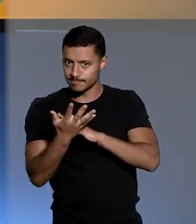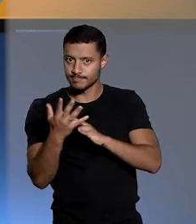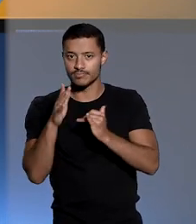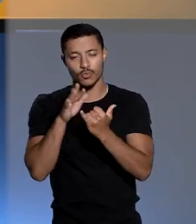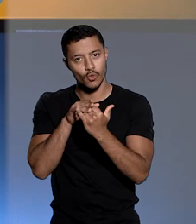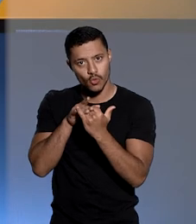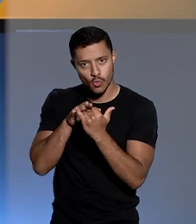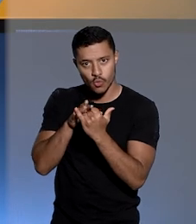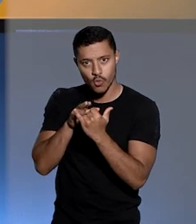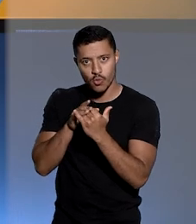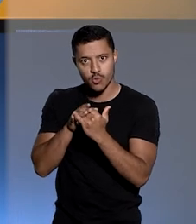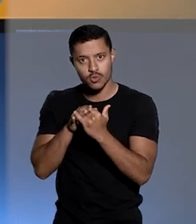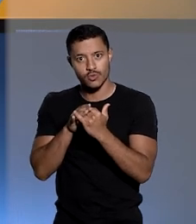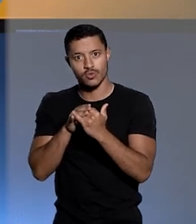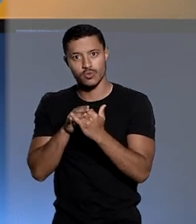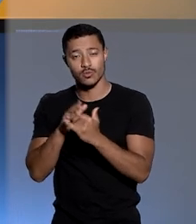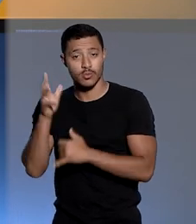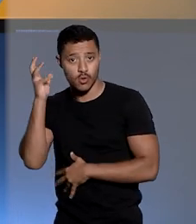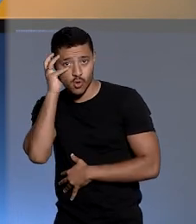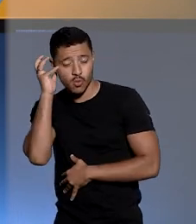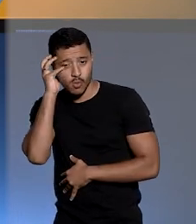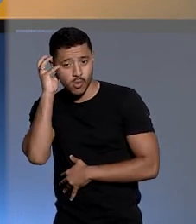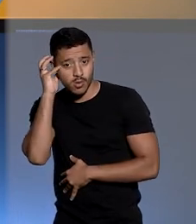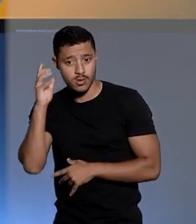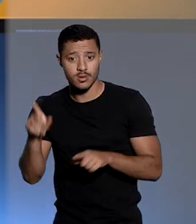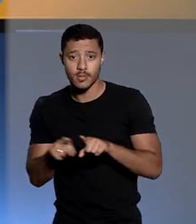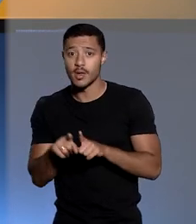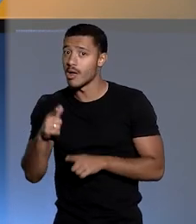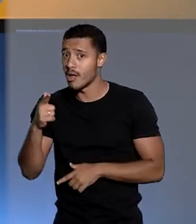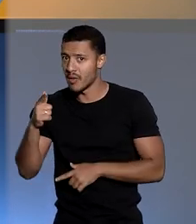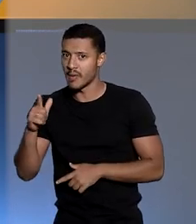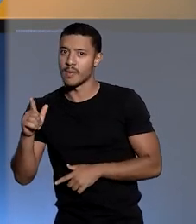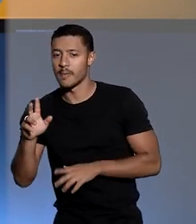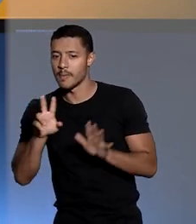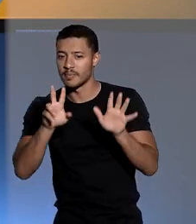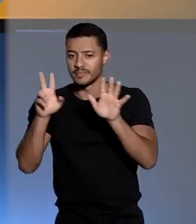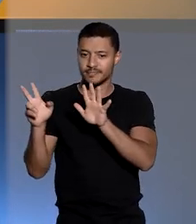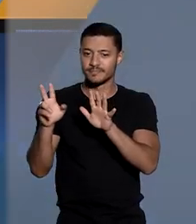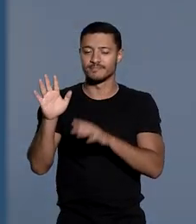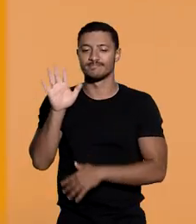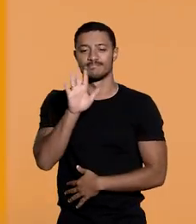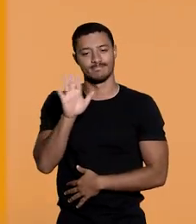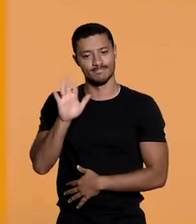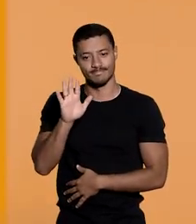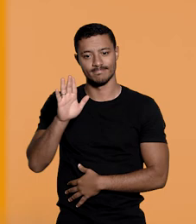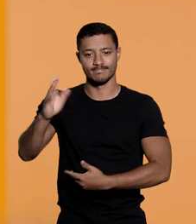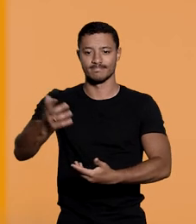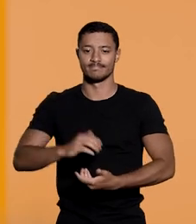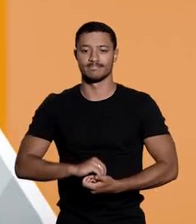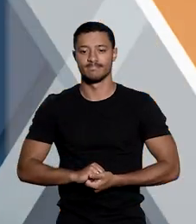no YouTube e nas plataformas de podcast. Até a próxima semana. Tchau, tchau!